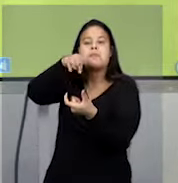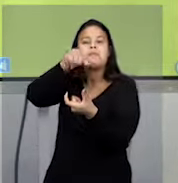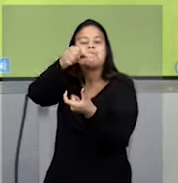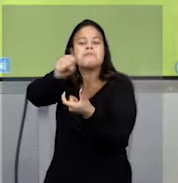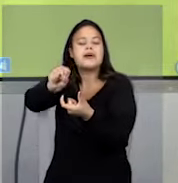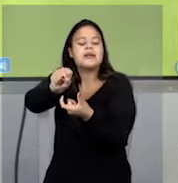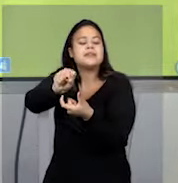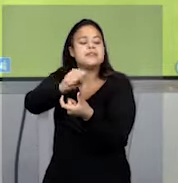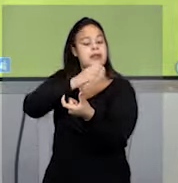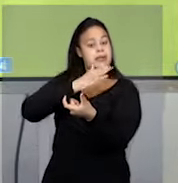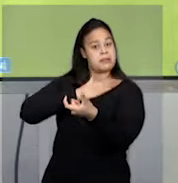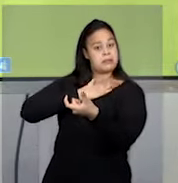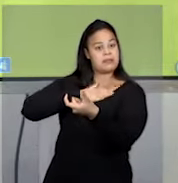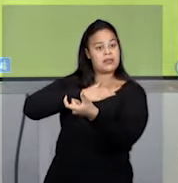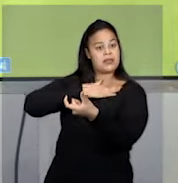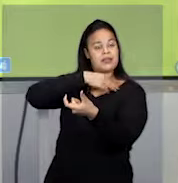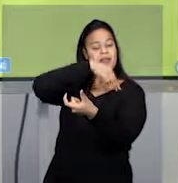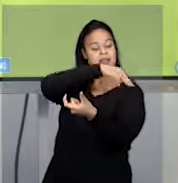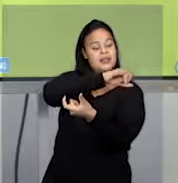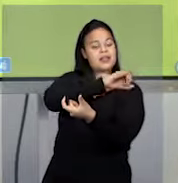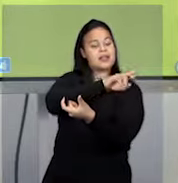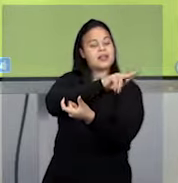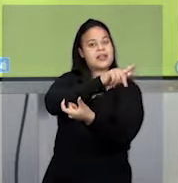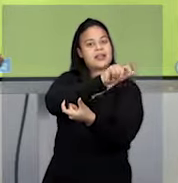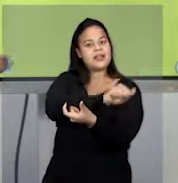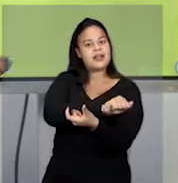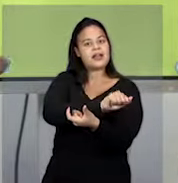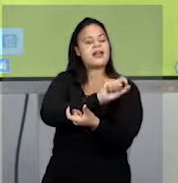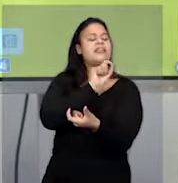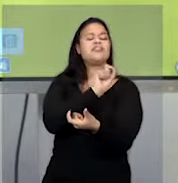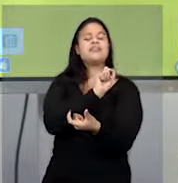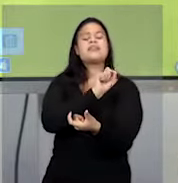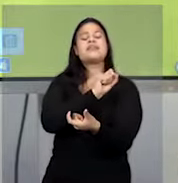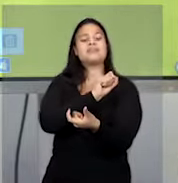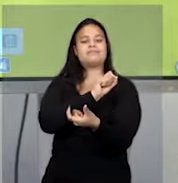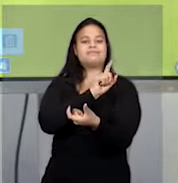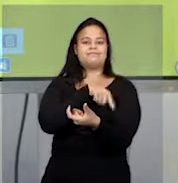de quem são essas coisas, ok?